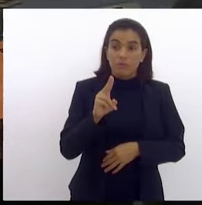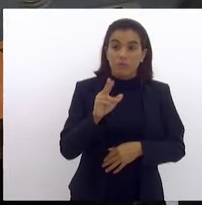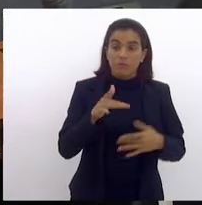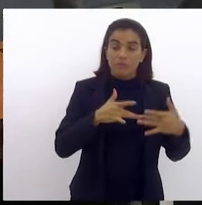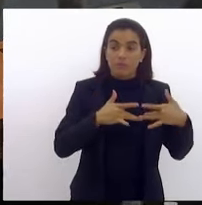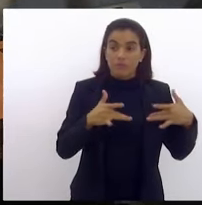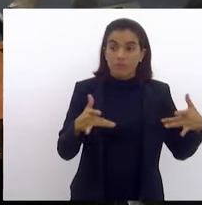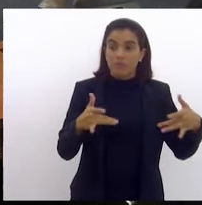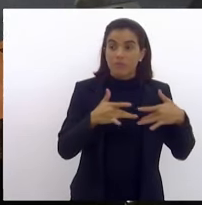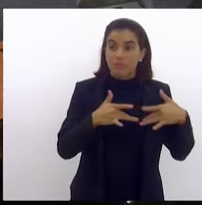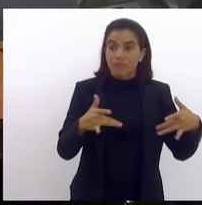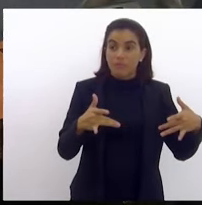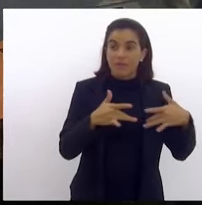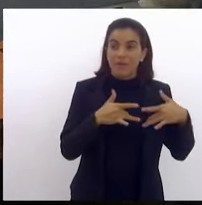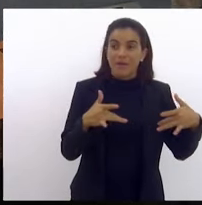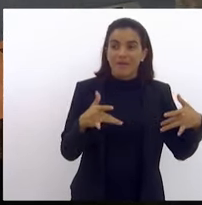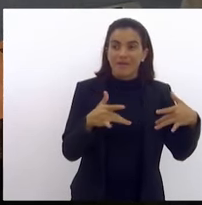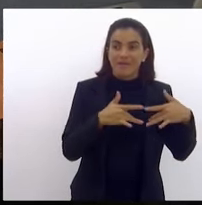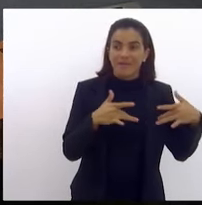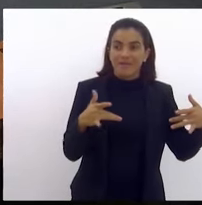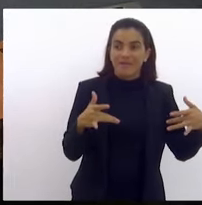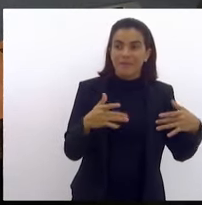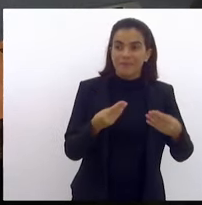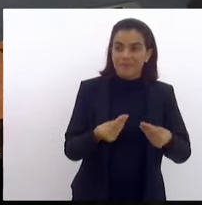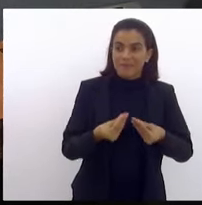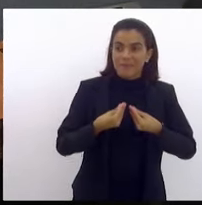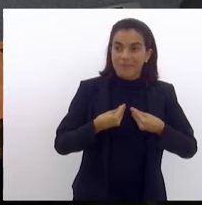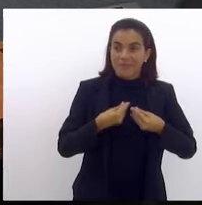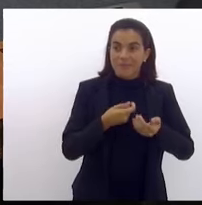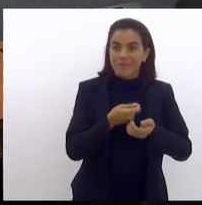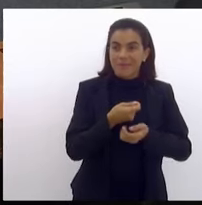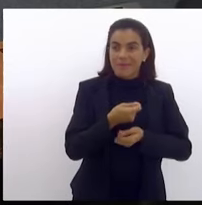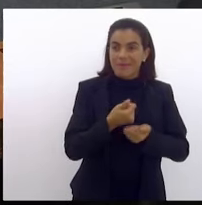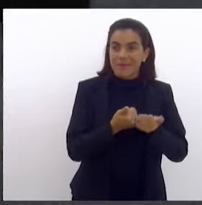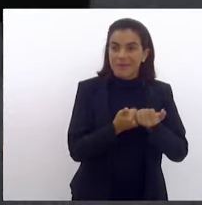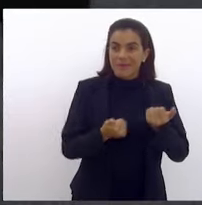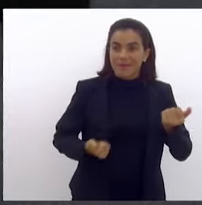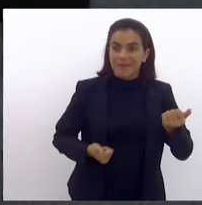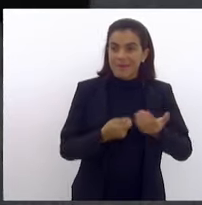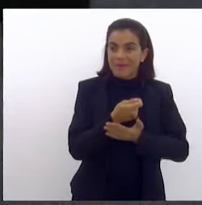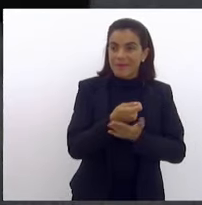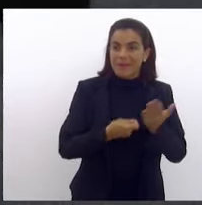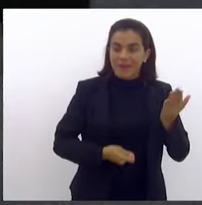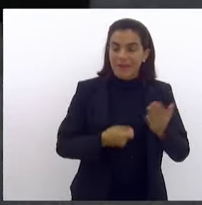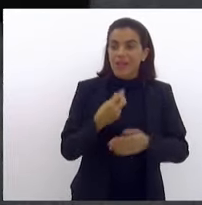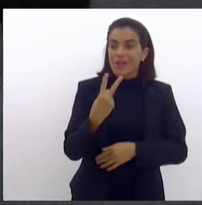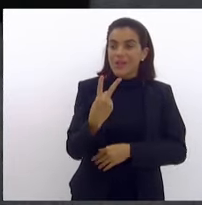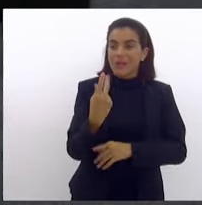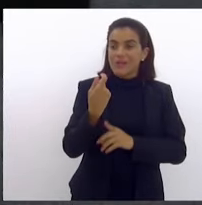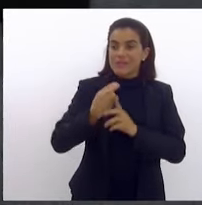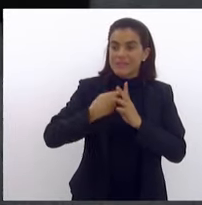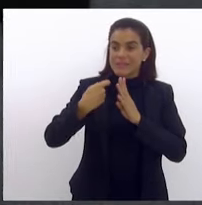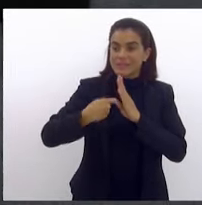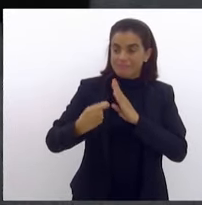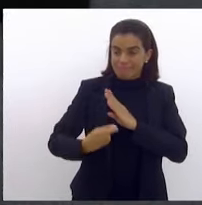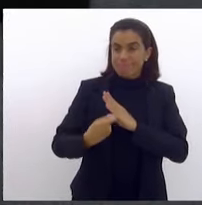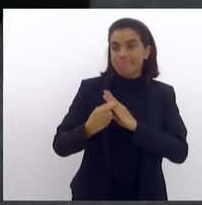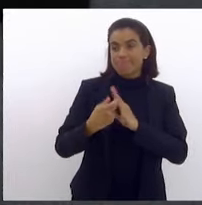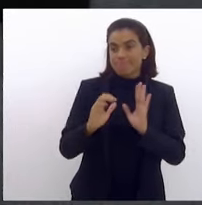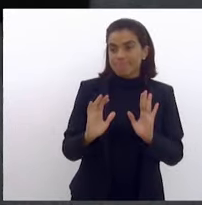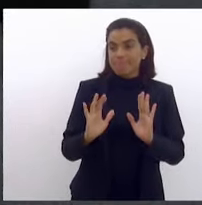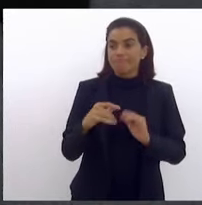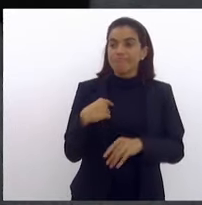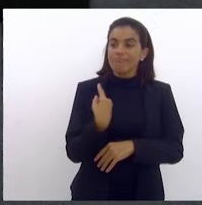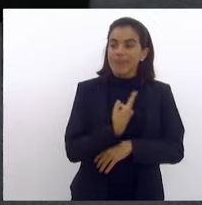gentilmente concedeu a coautoria, justamente após dois meses significativos. A